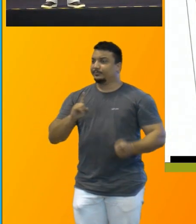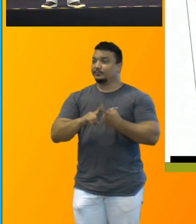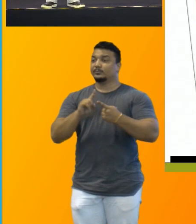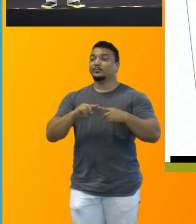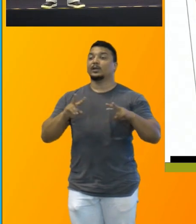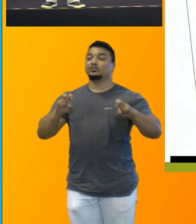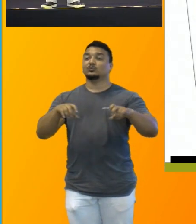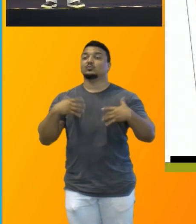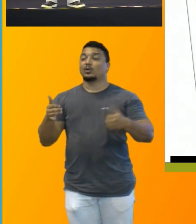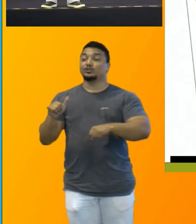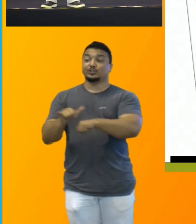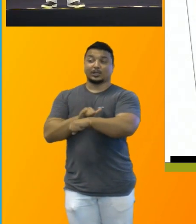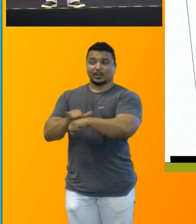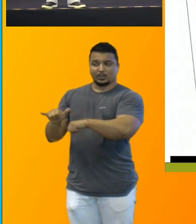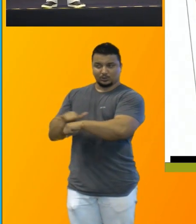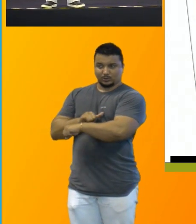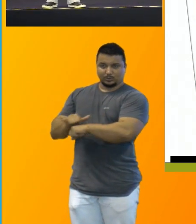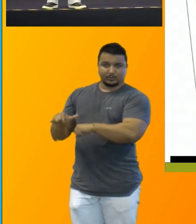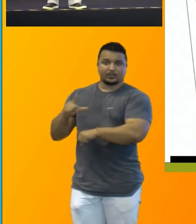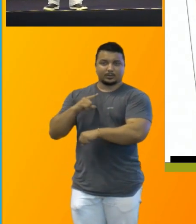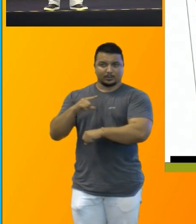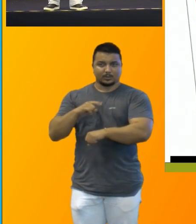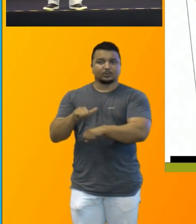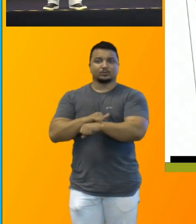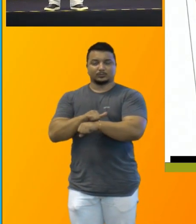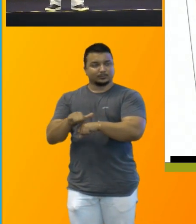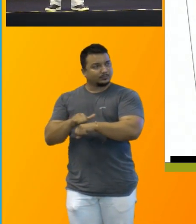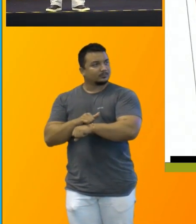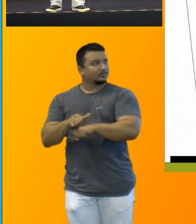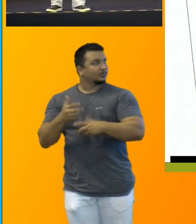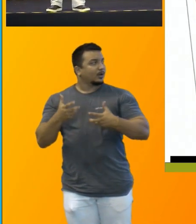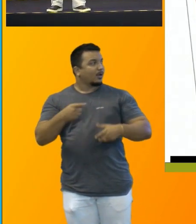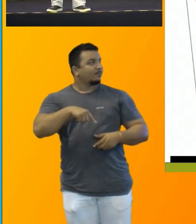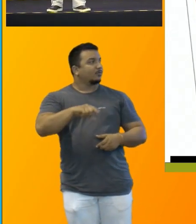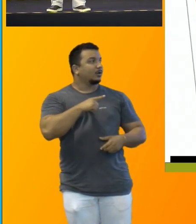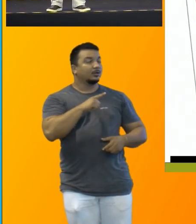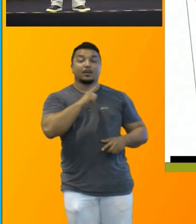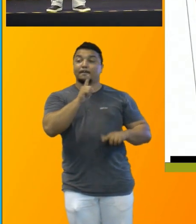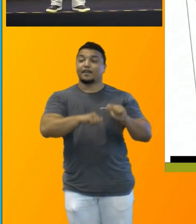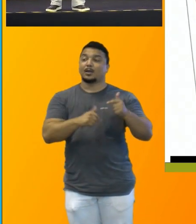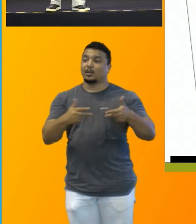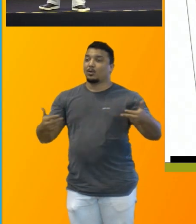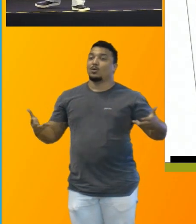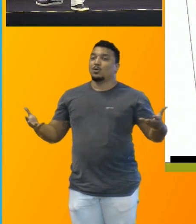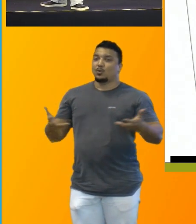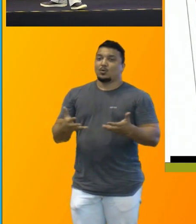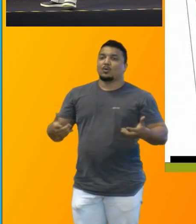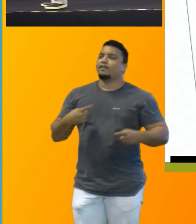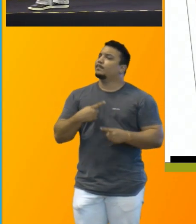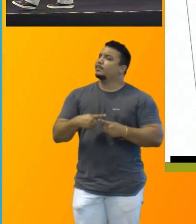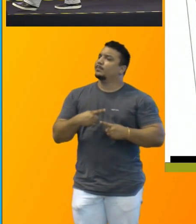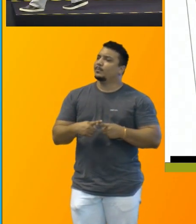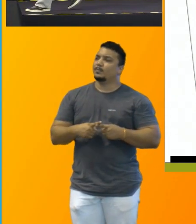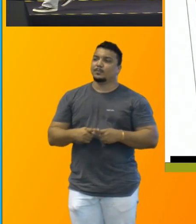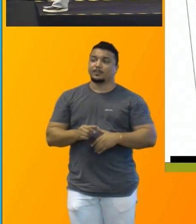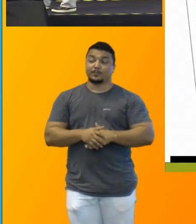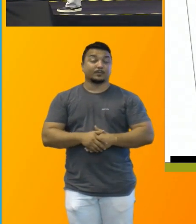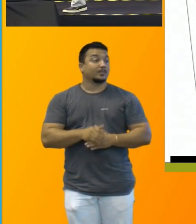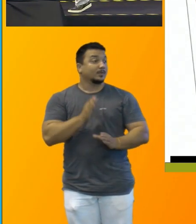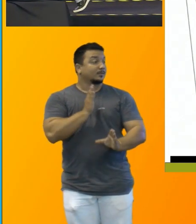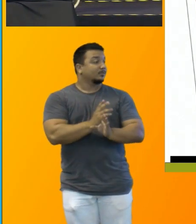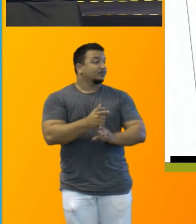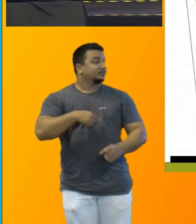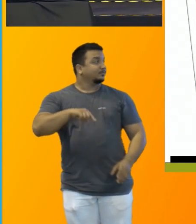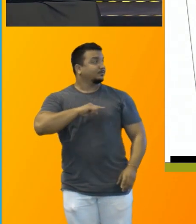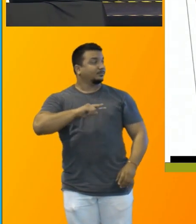situação chamada estratégia. E eu espero que vocês estejam com o material hoje aí, porque nós vamos